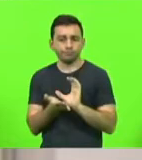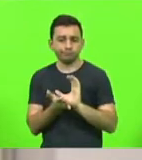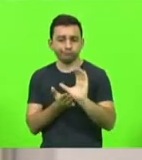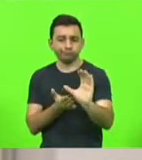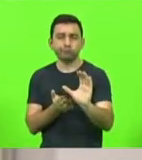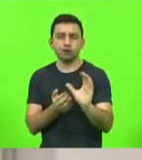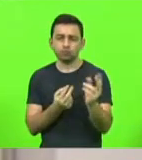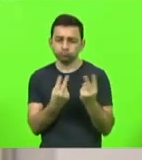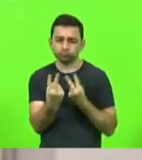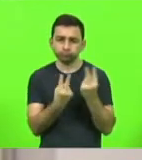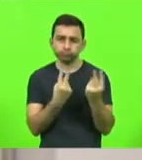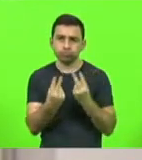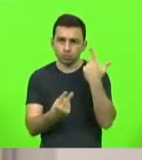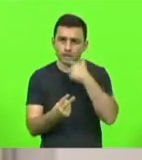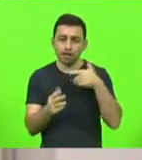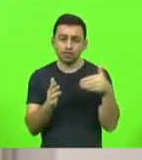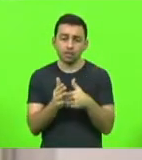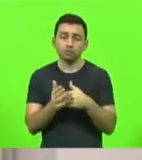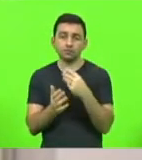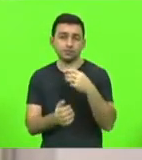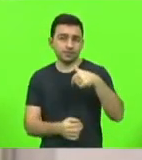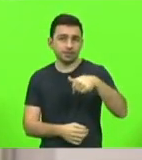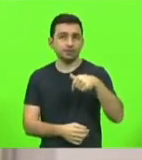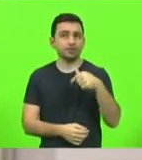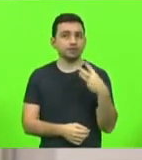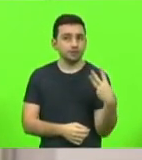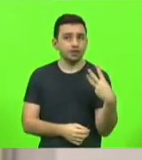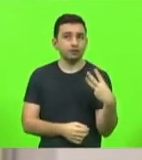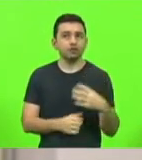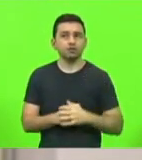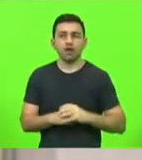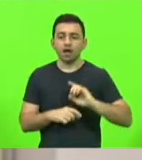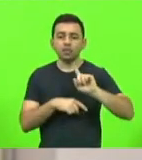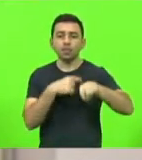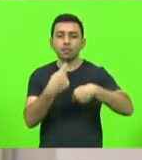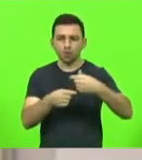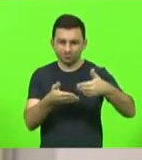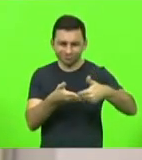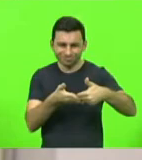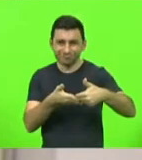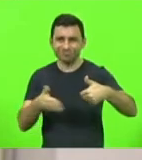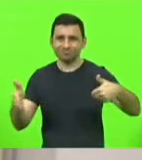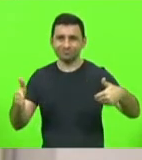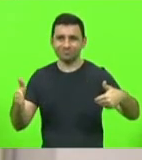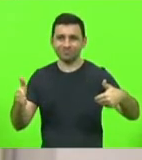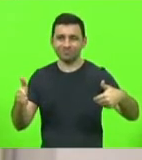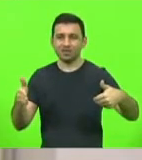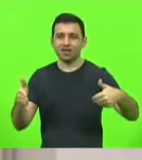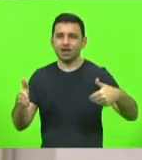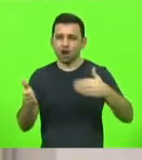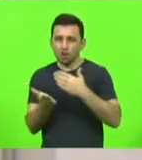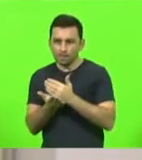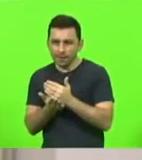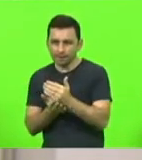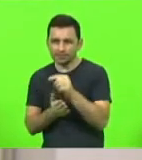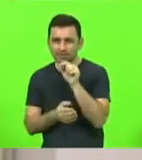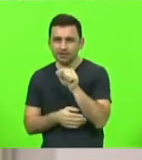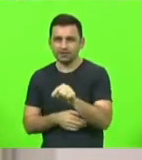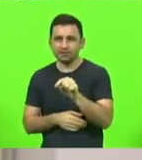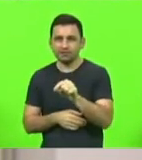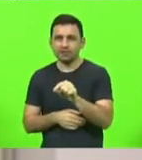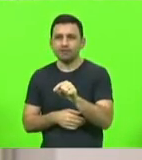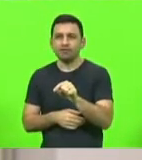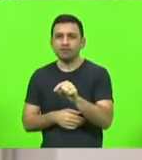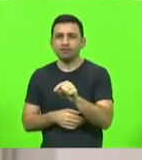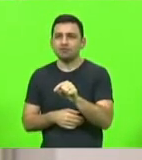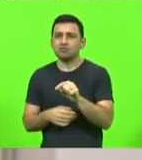duplicação até o lote 73, até Indaial. Só que dali por diante, que é o Alto Vale, que começa por ali, não, ninguém está fazendo